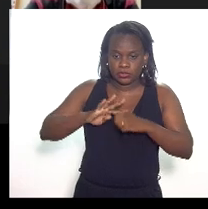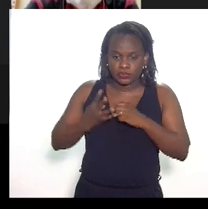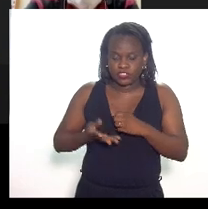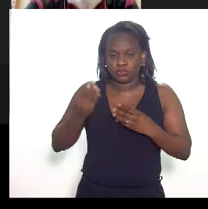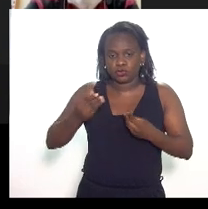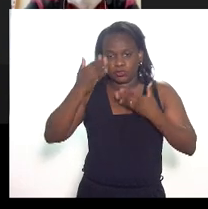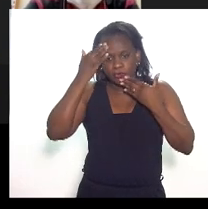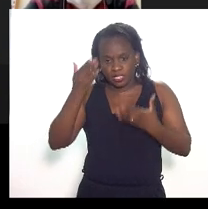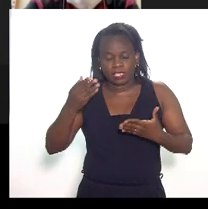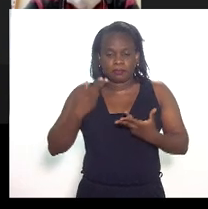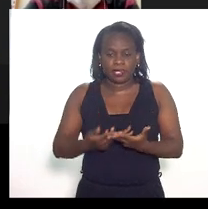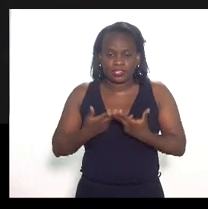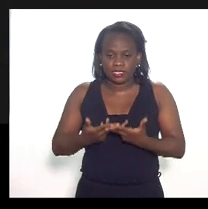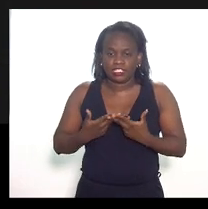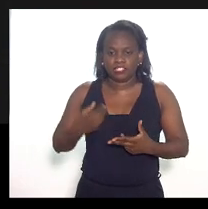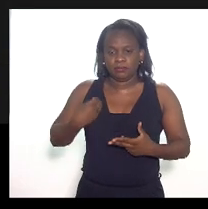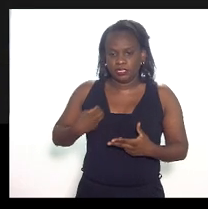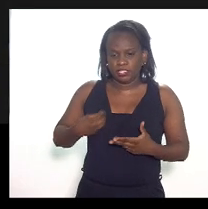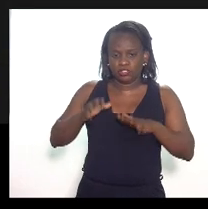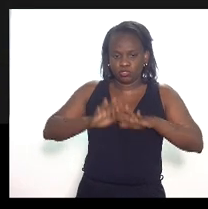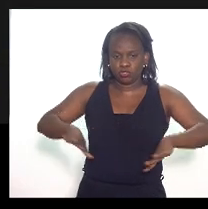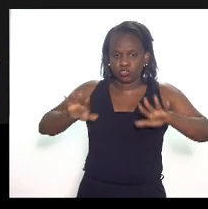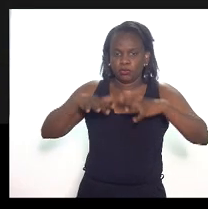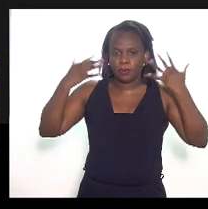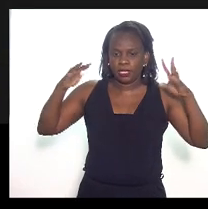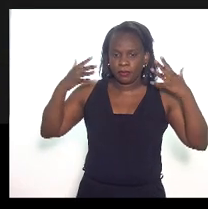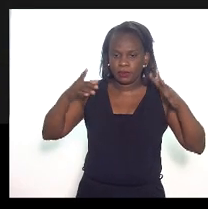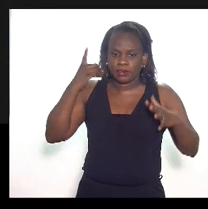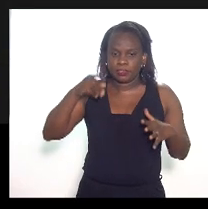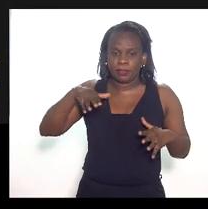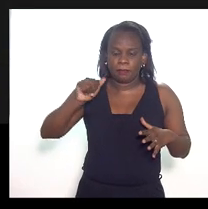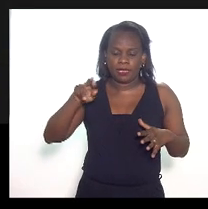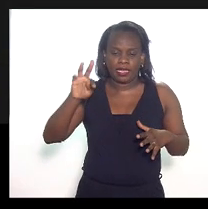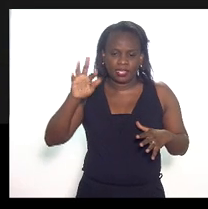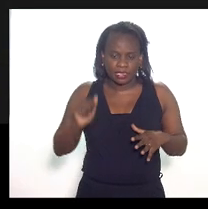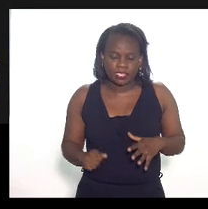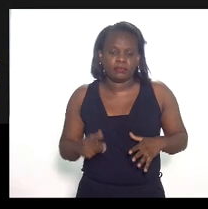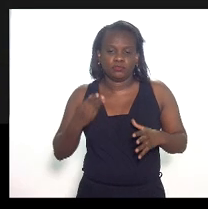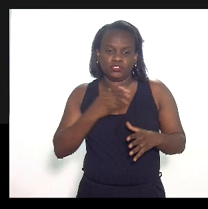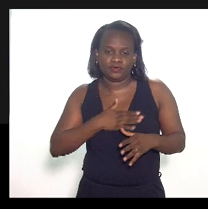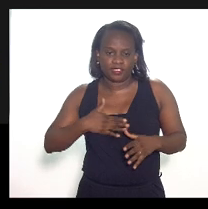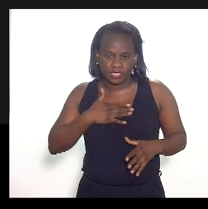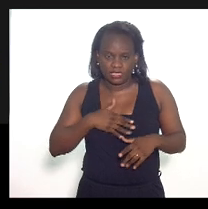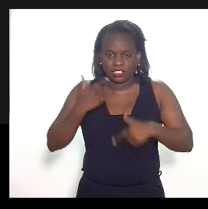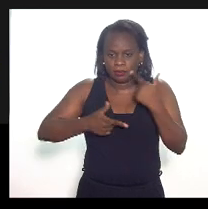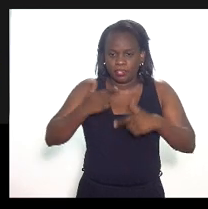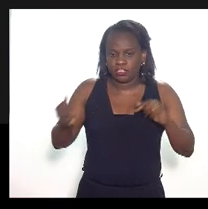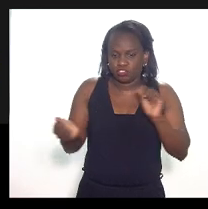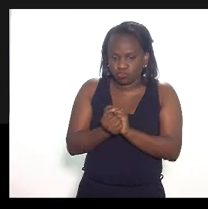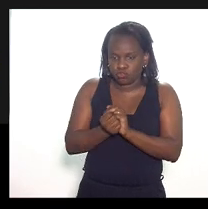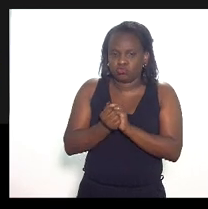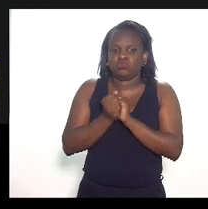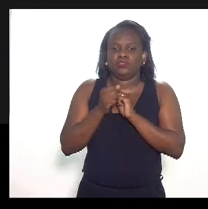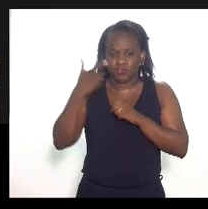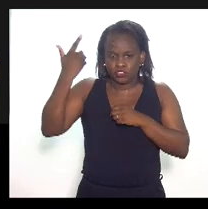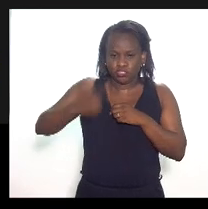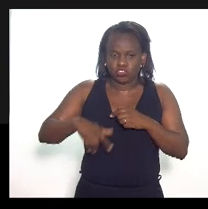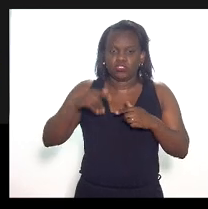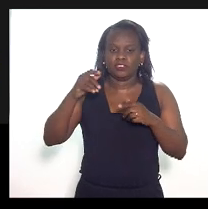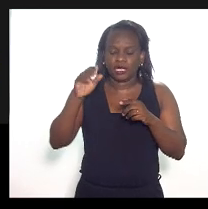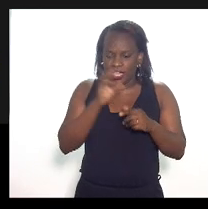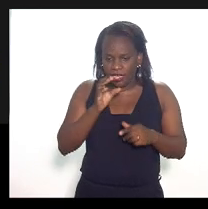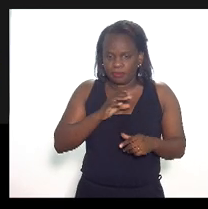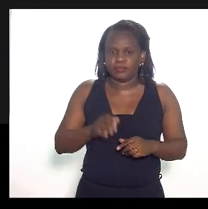Muito obrigado à paciência e à presença de todos. Parabéns, deputada Marta Rocha. Fiquei muito feliz em trabalharmos juntos e vamos repetir isso o mais